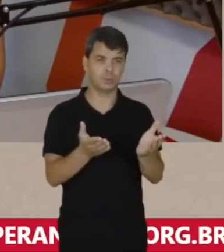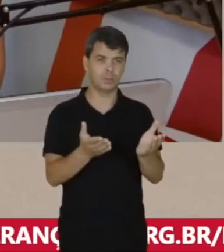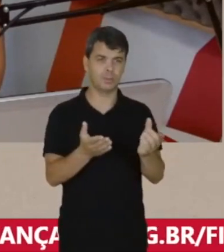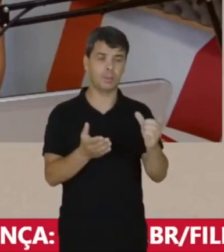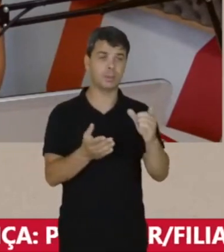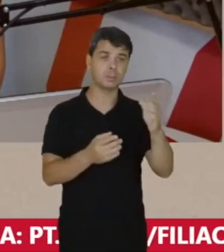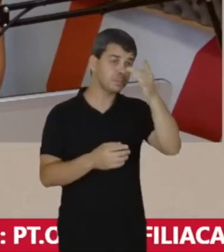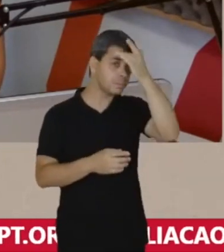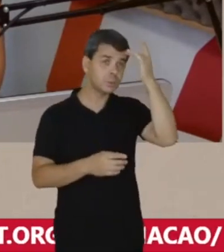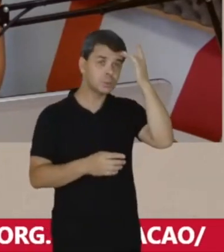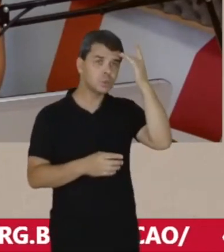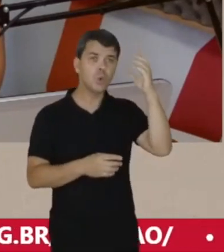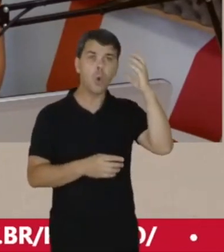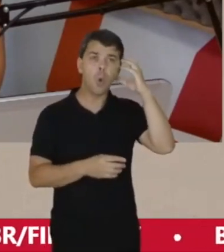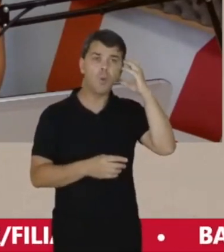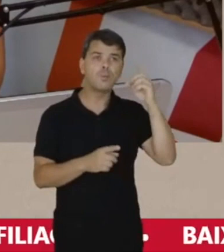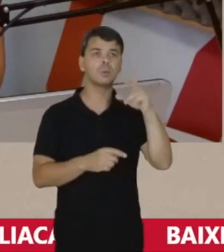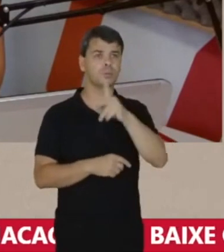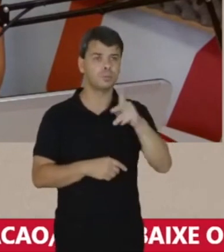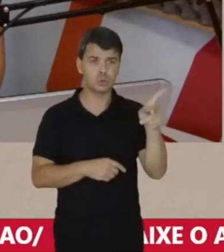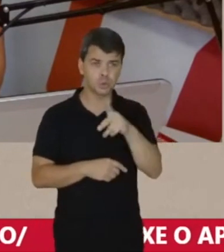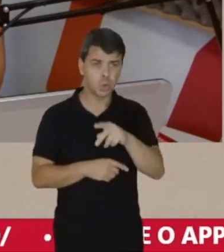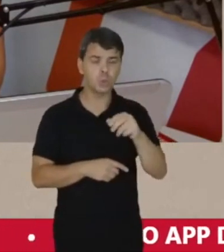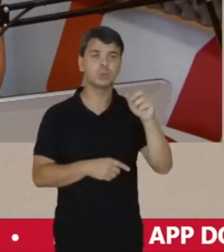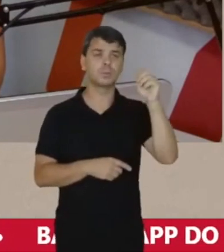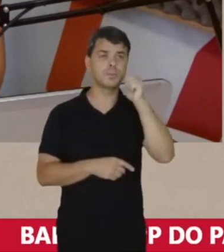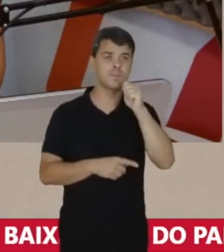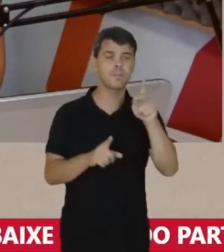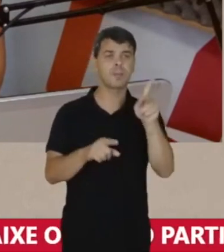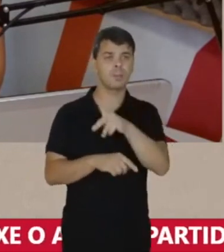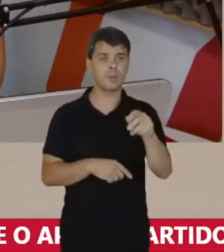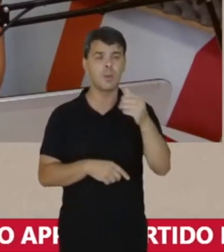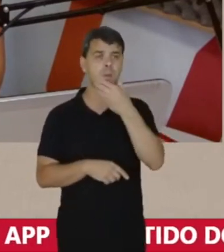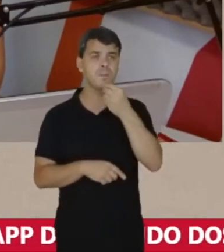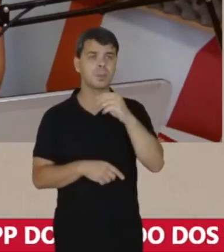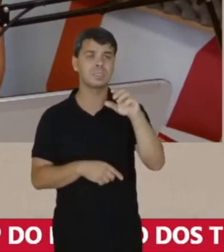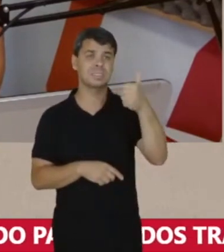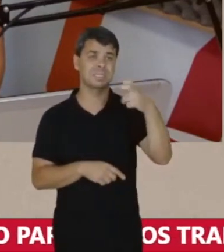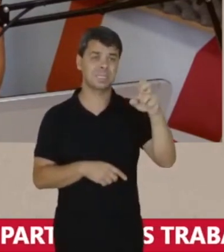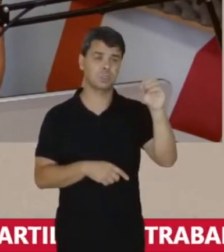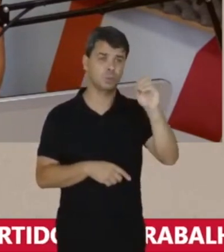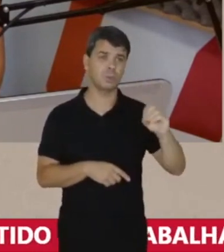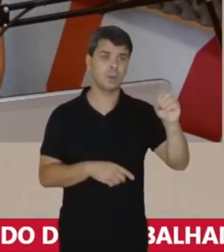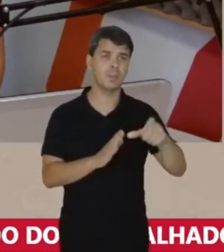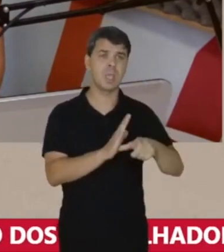está nos ouvindo, para os professores, para as professoras de todo o Brasil, neste dia 15 de outubro. Agora, antes, o Pedro Bicudo está